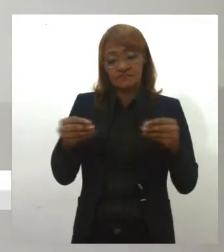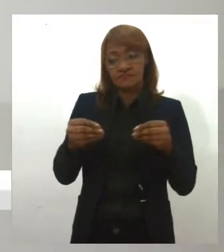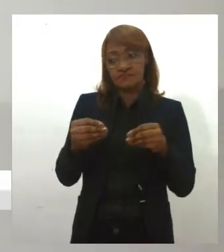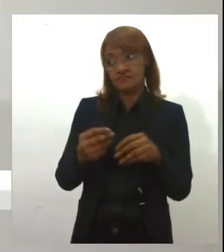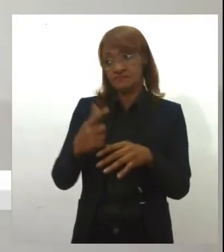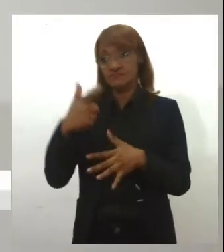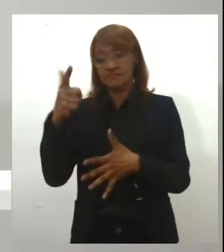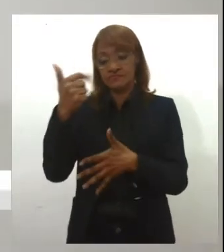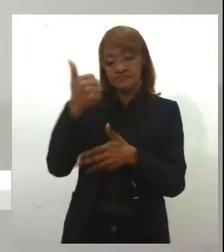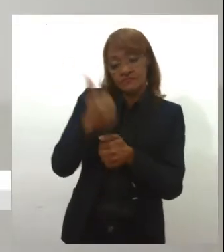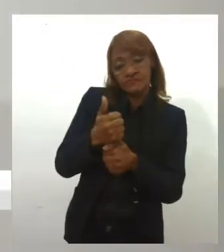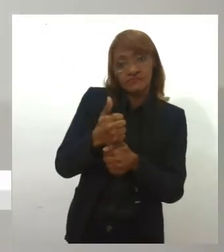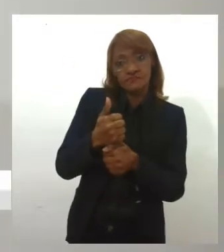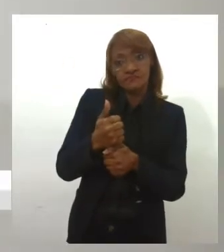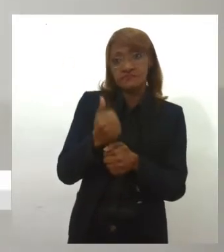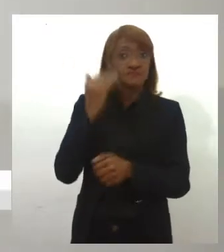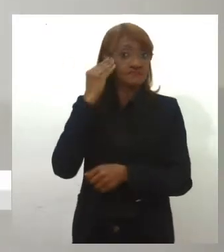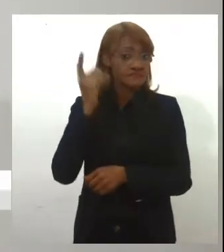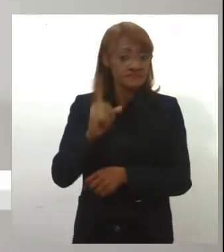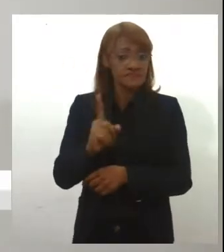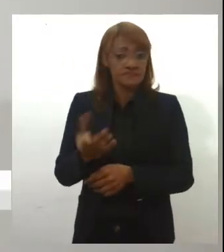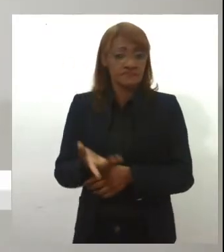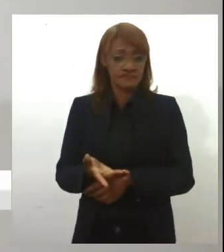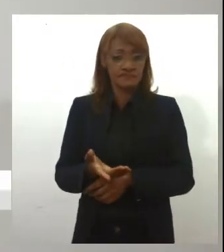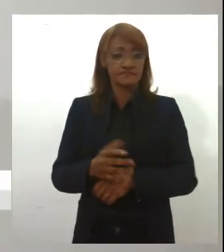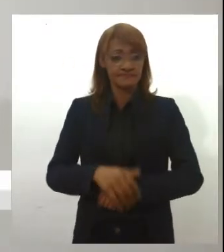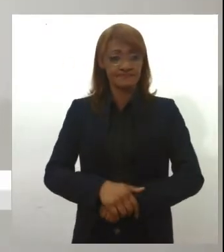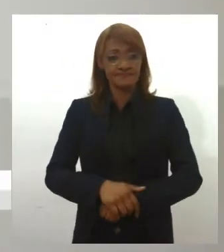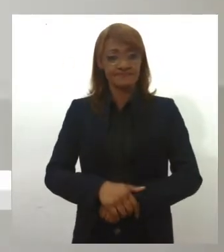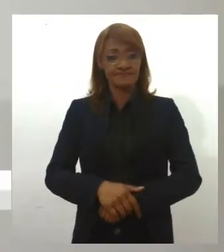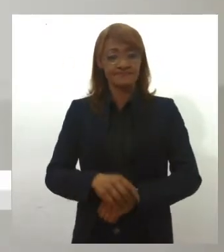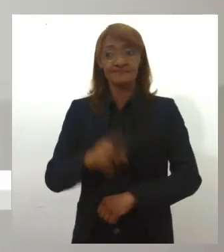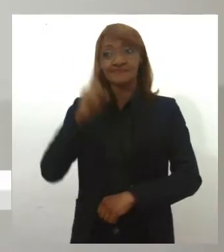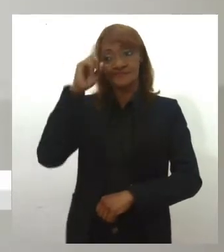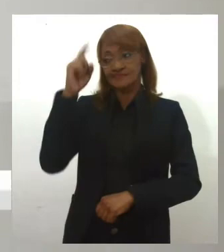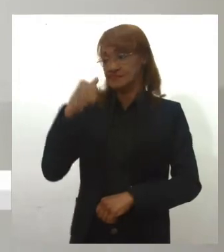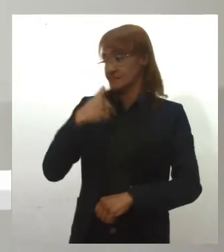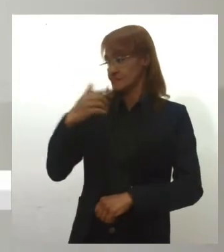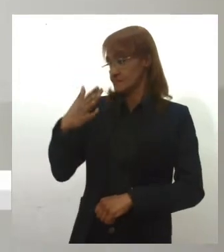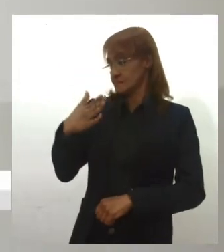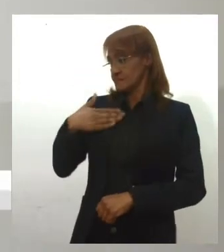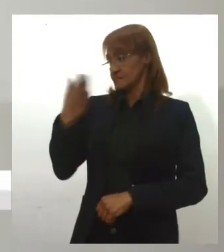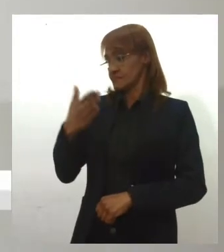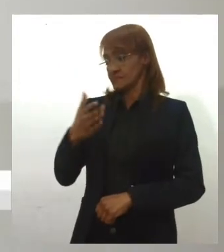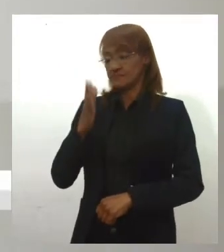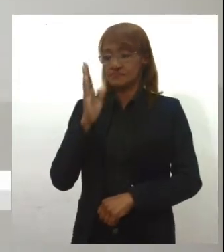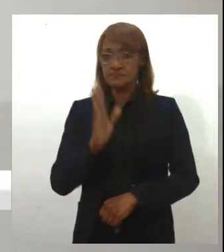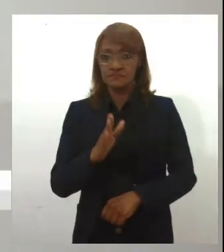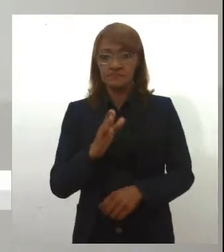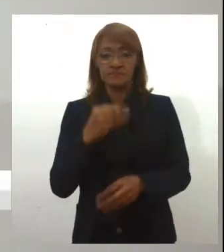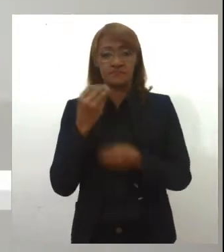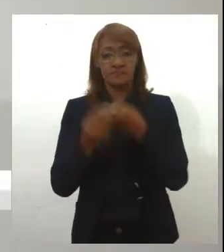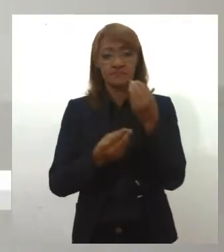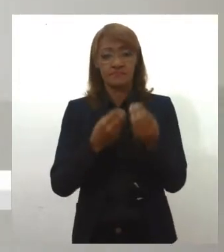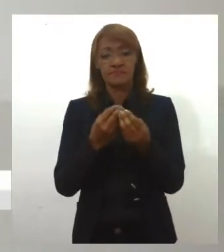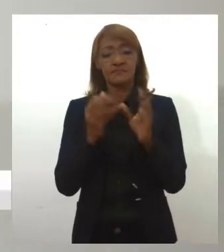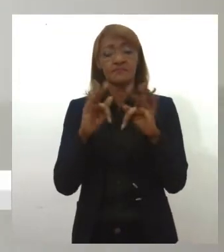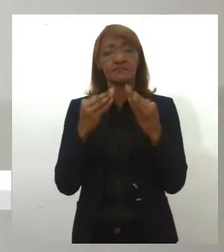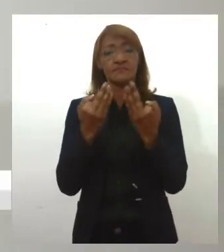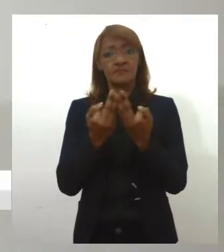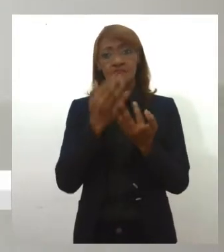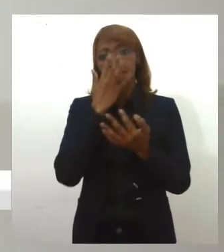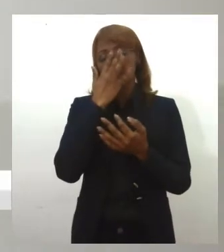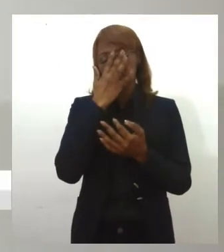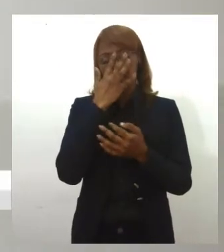estão surgindo que a gente sequer imagina, eu mesma sou surpreendida todos os dias. Então, eu começava a direcionar para esse caminho. E a